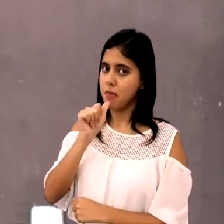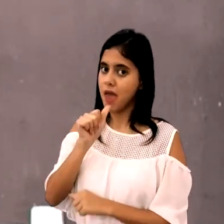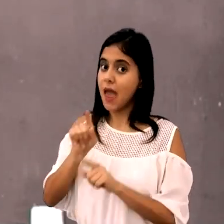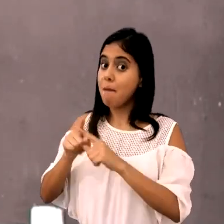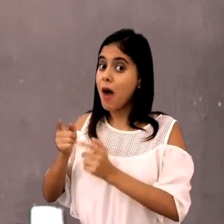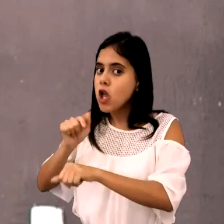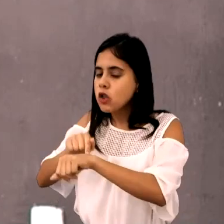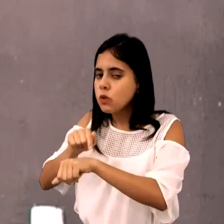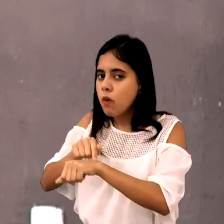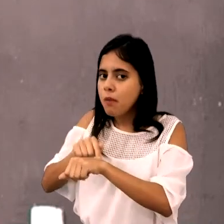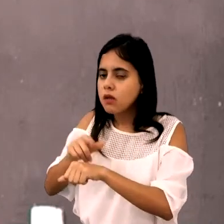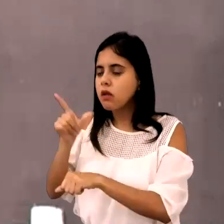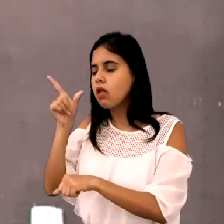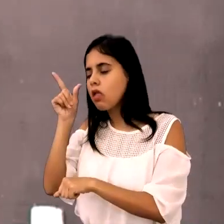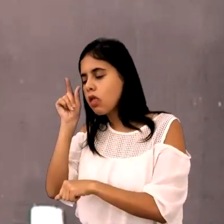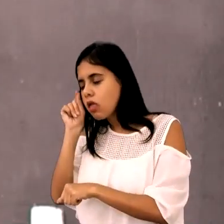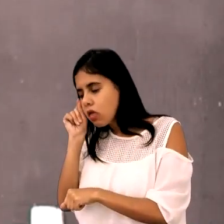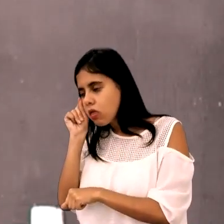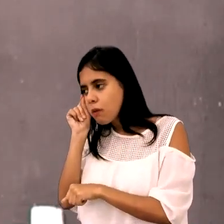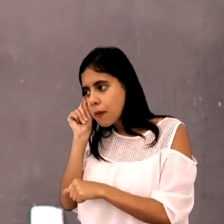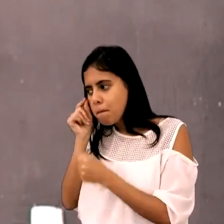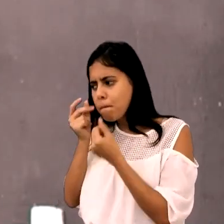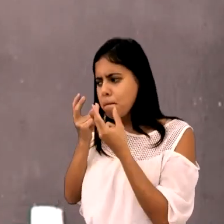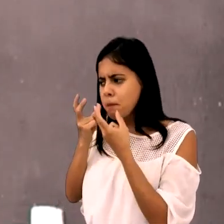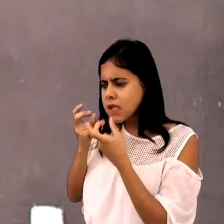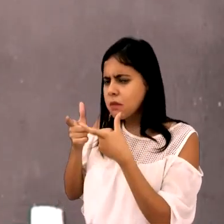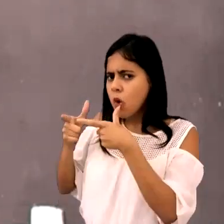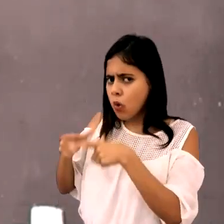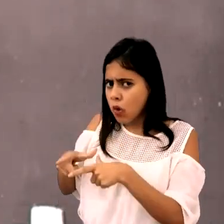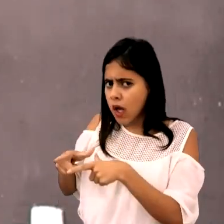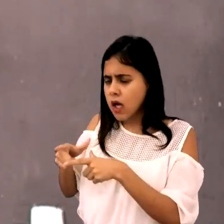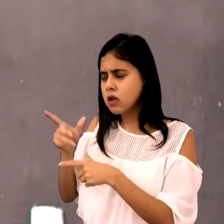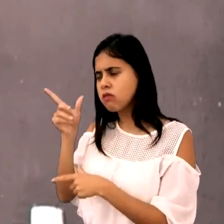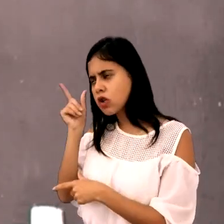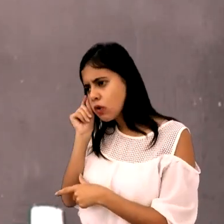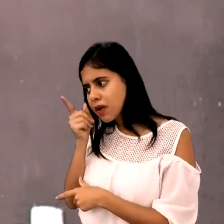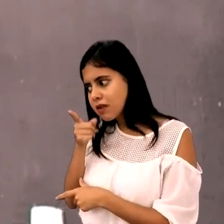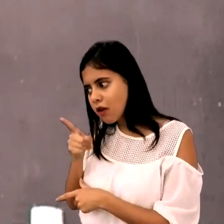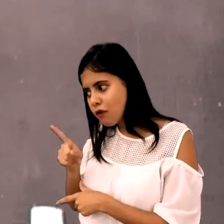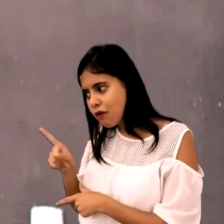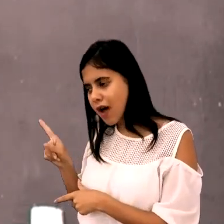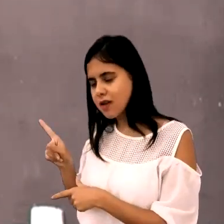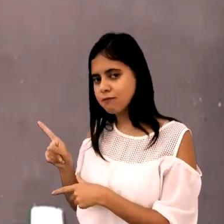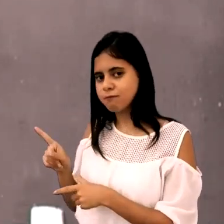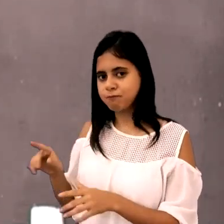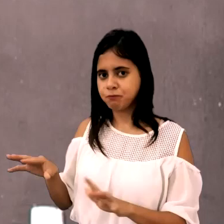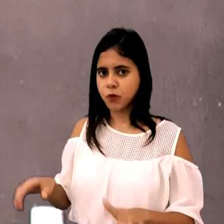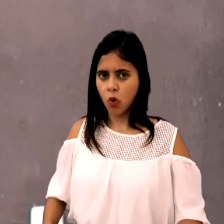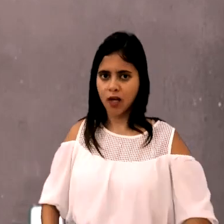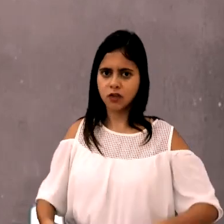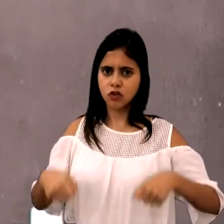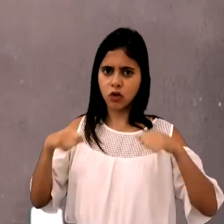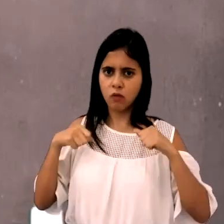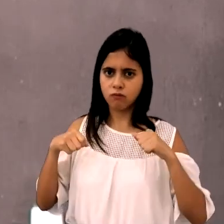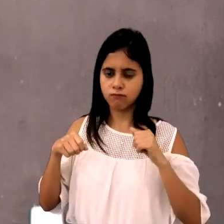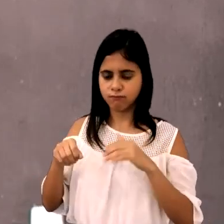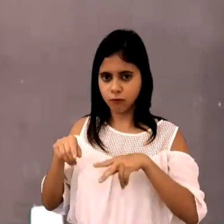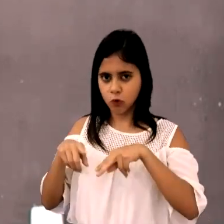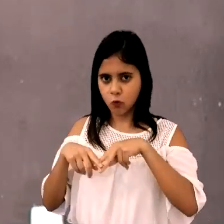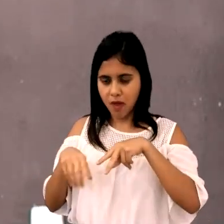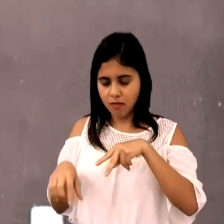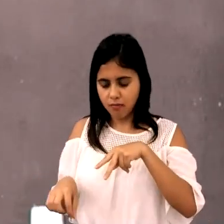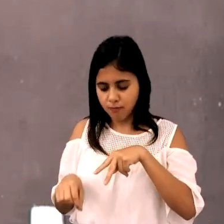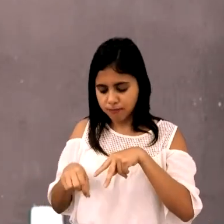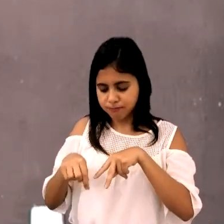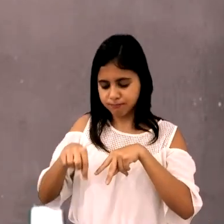for dormir, repare bem o lugar onde ele vai se deitar, então vá, descubra os pés dele e